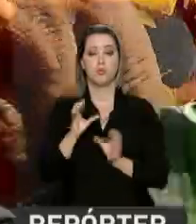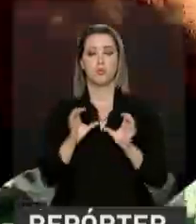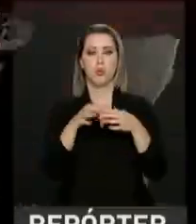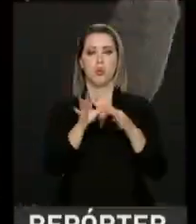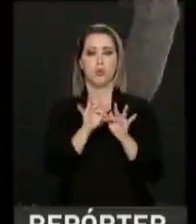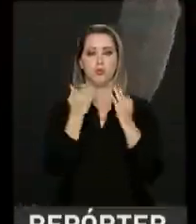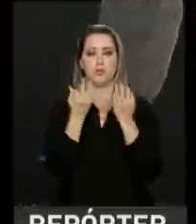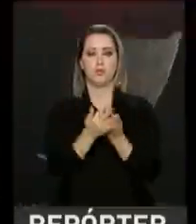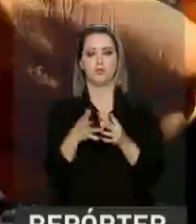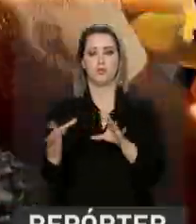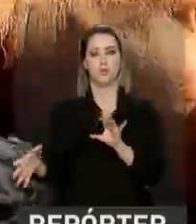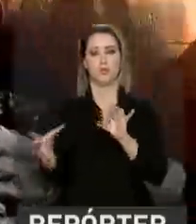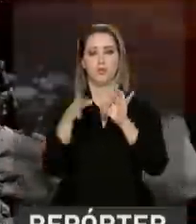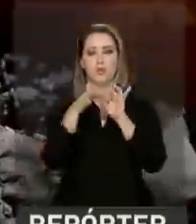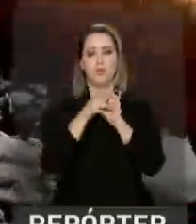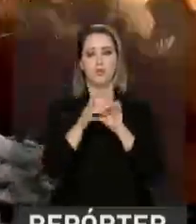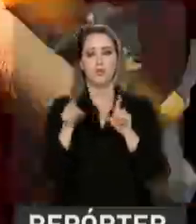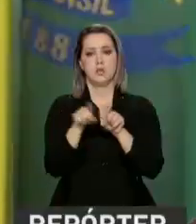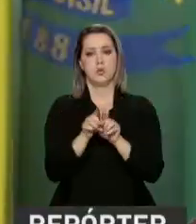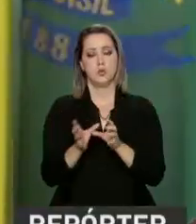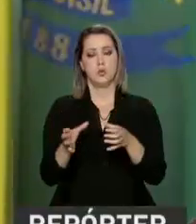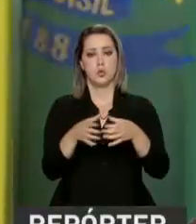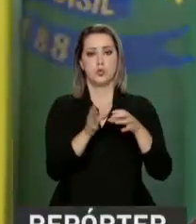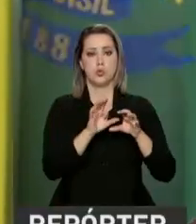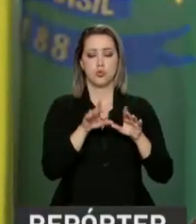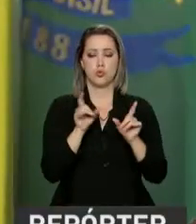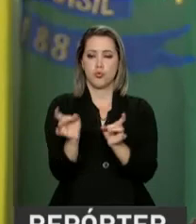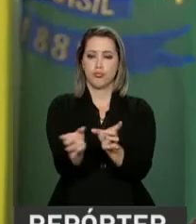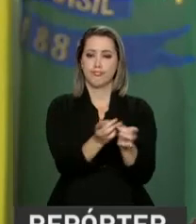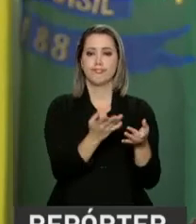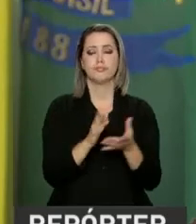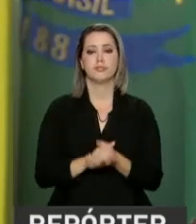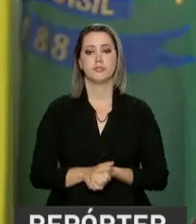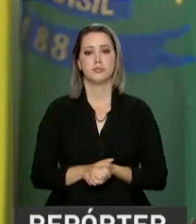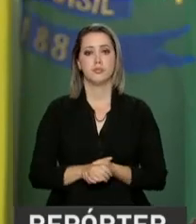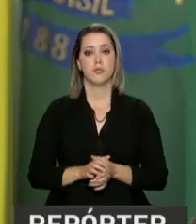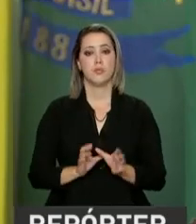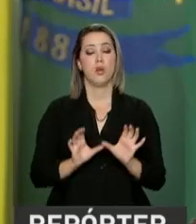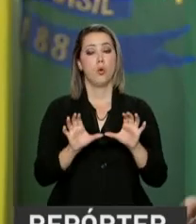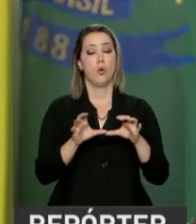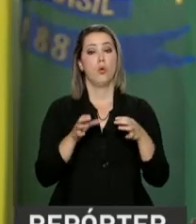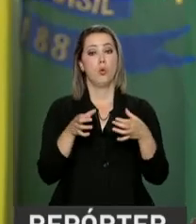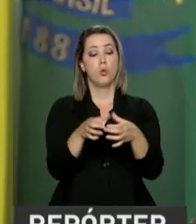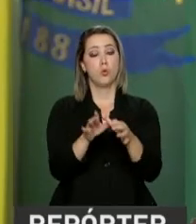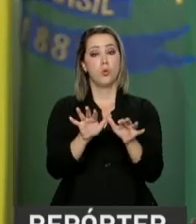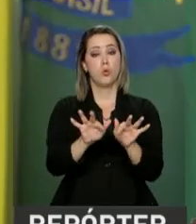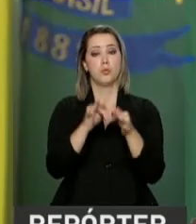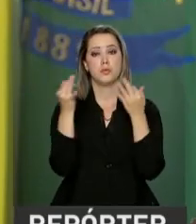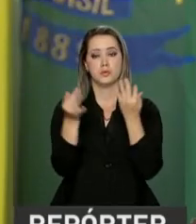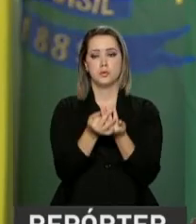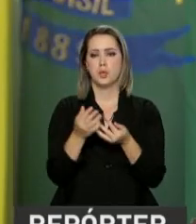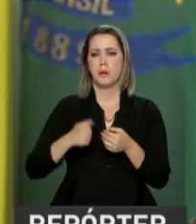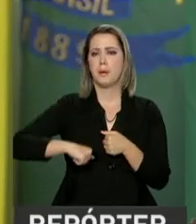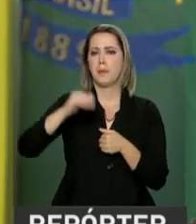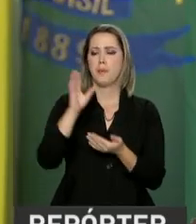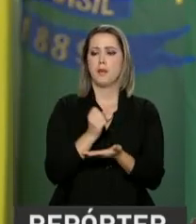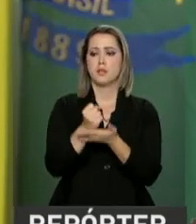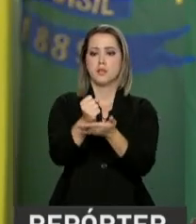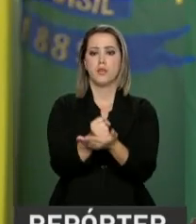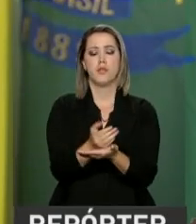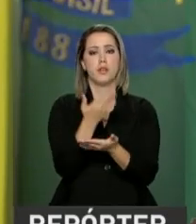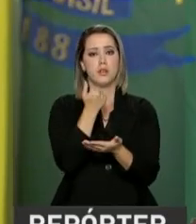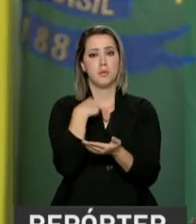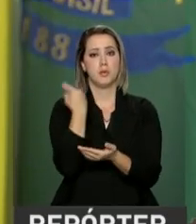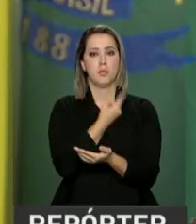e integrar produtores com o mercado. A agricultura familiar é quem mais fornece alimentos para o nosso